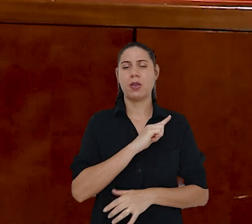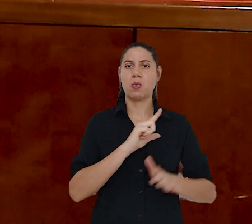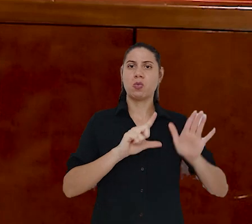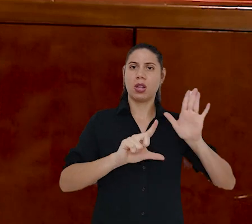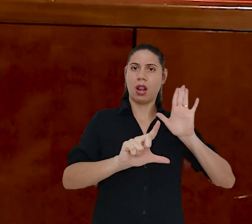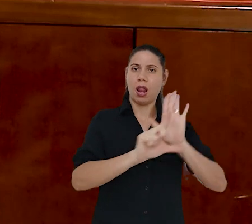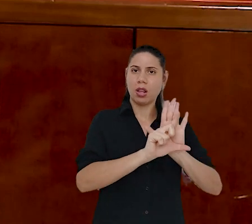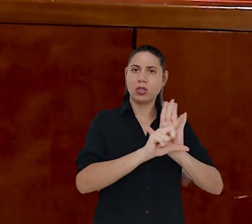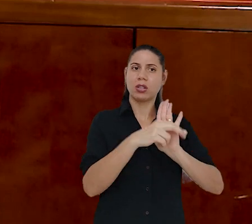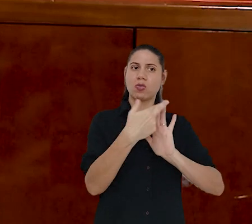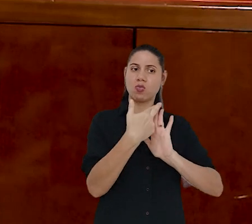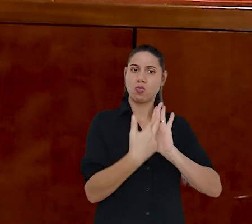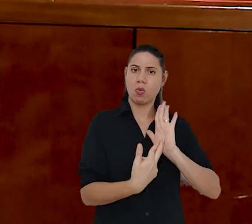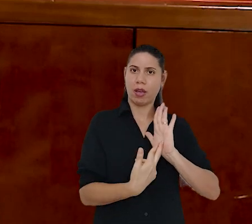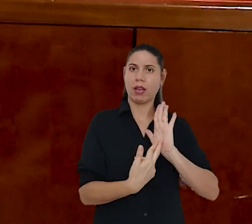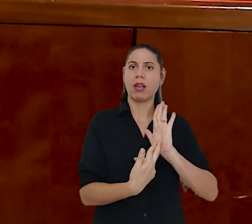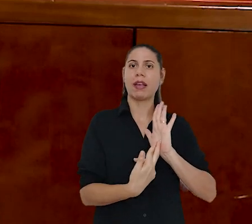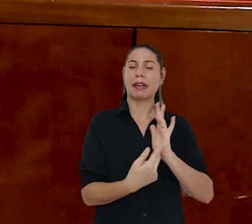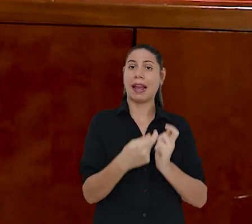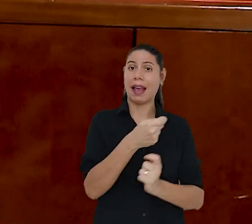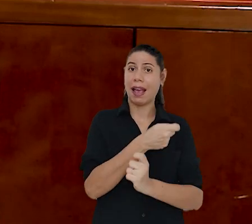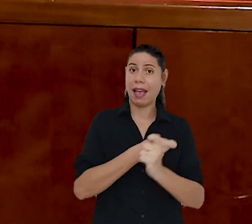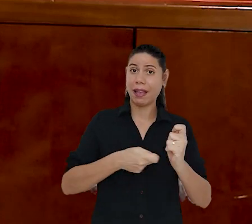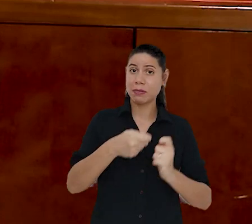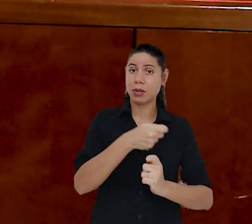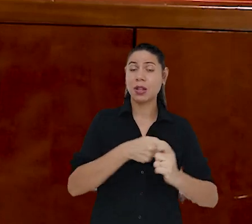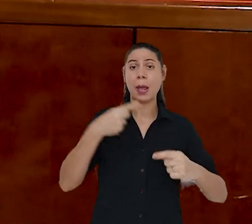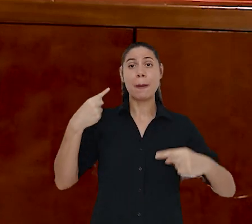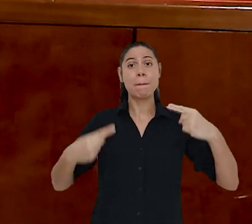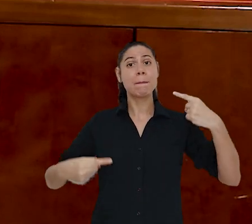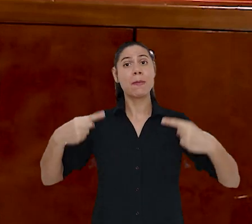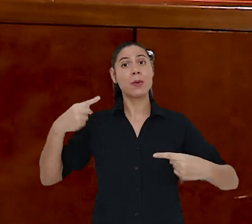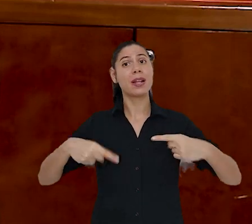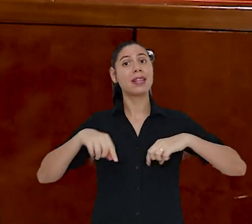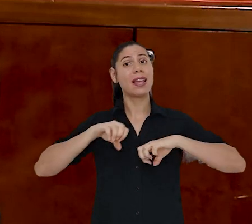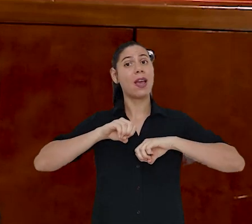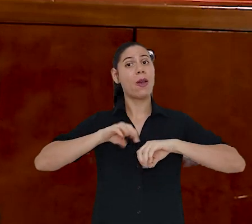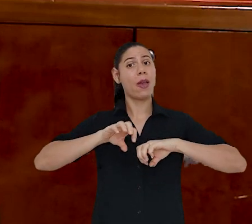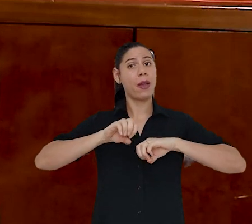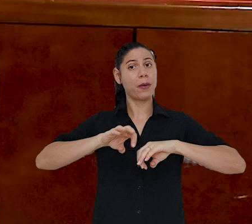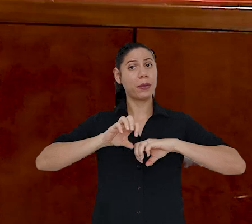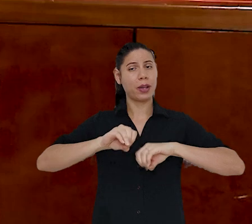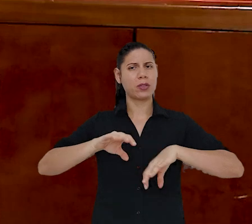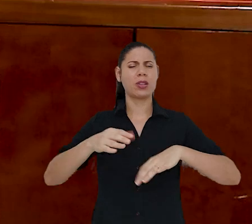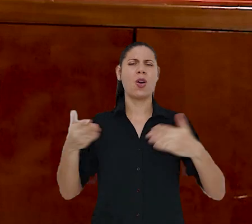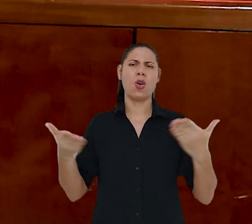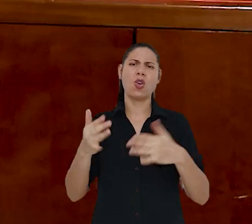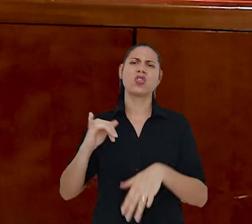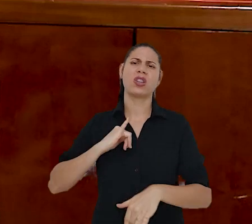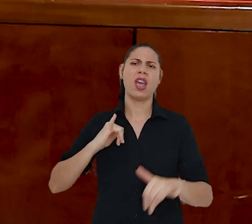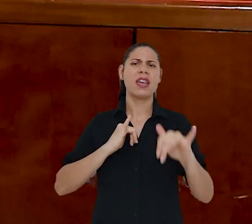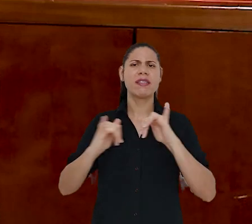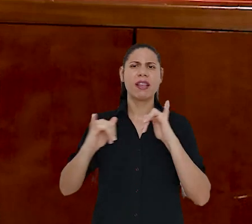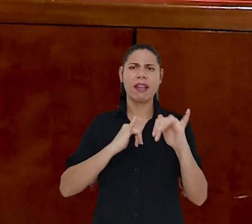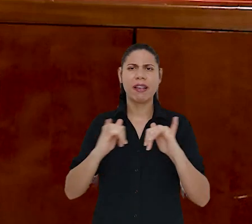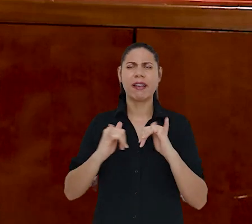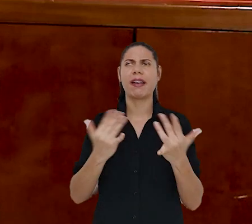uma regulamentação administrativa e políticas educacionais, hoje com a internet,